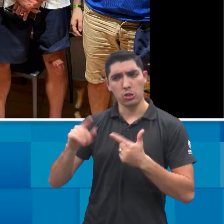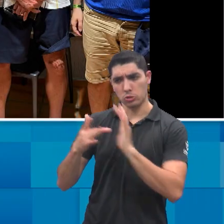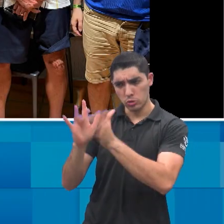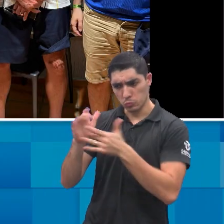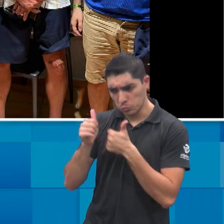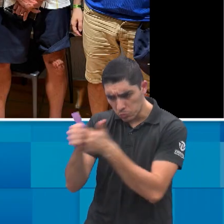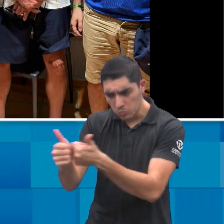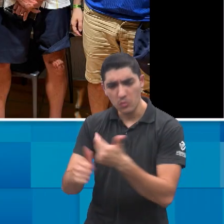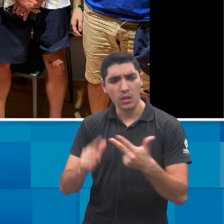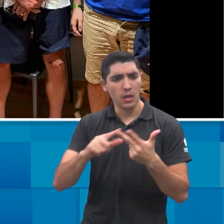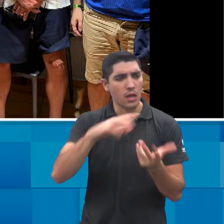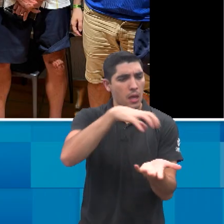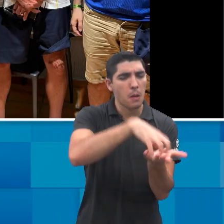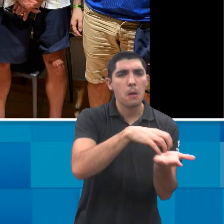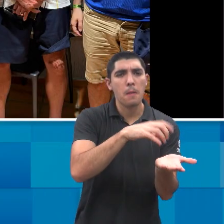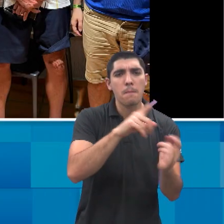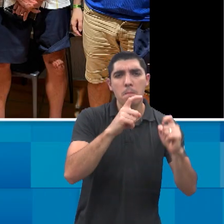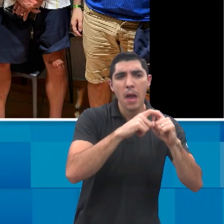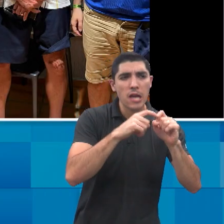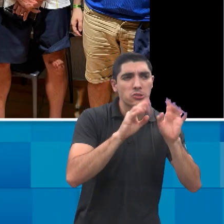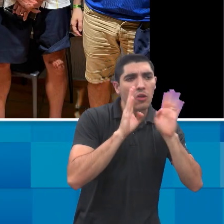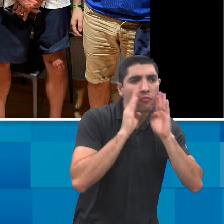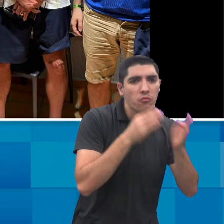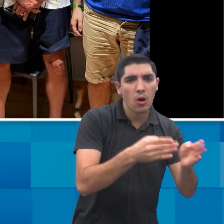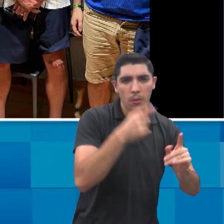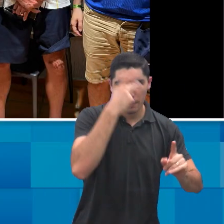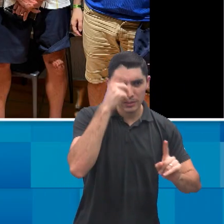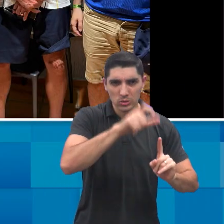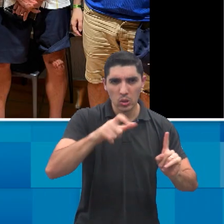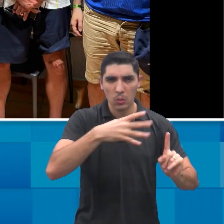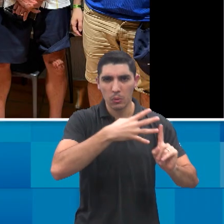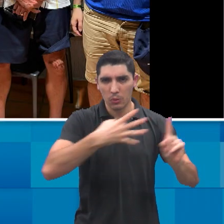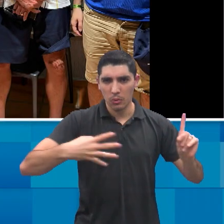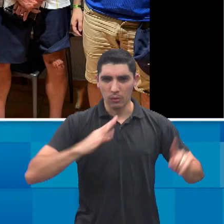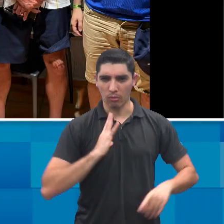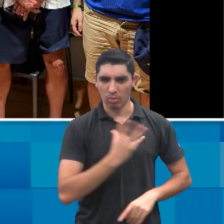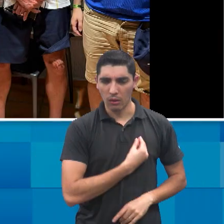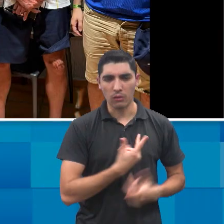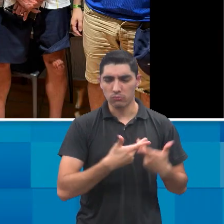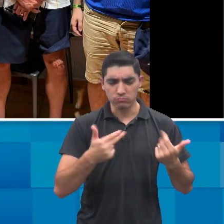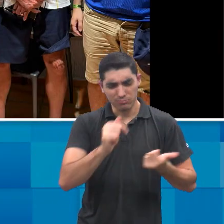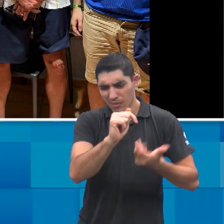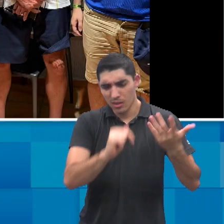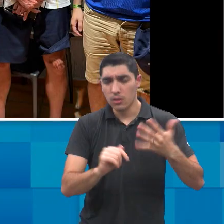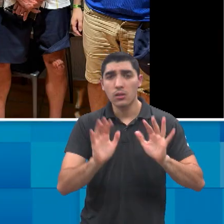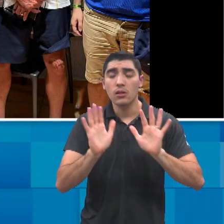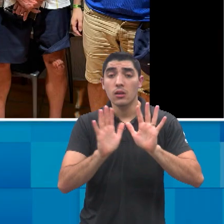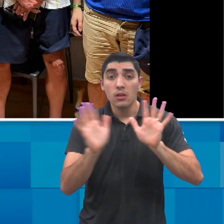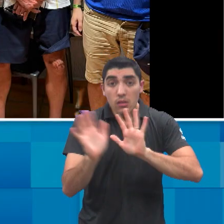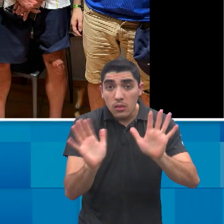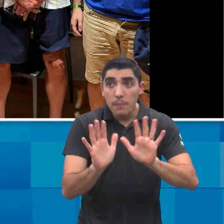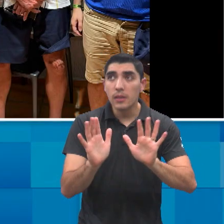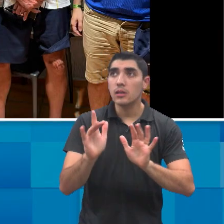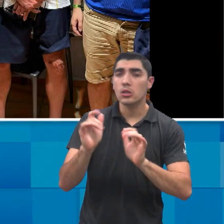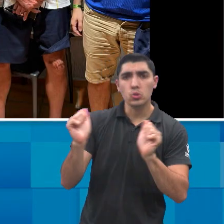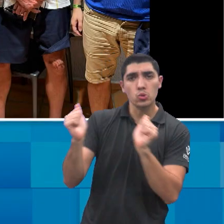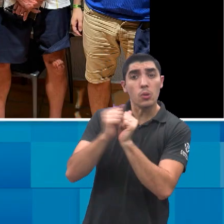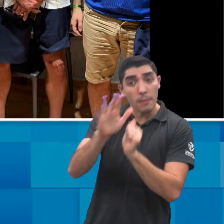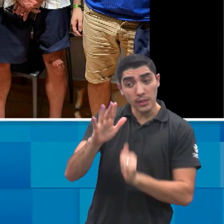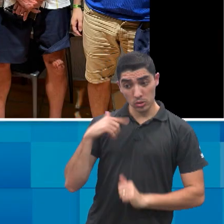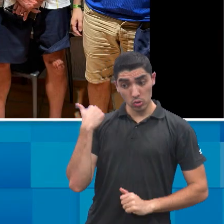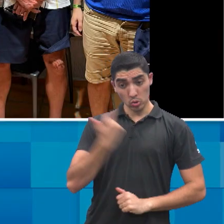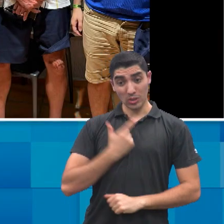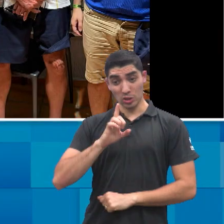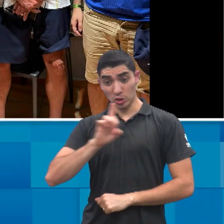defende gasto de dinheiro público nesse tipo de coisa, independente de ser da base ou do partido do prefeito, lute conosco para